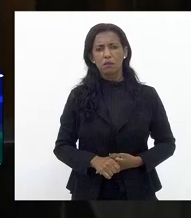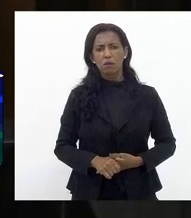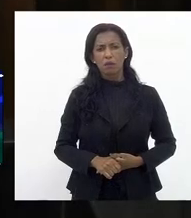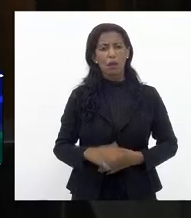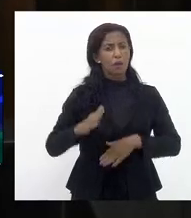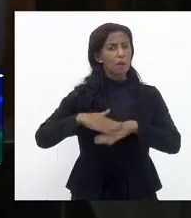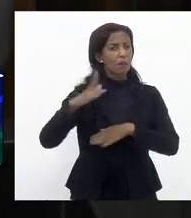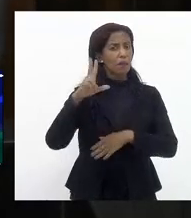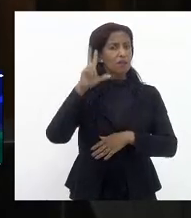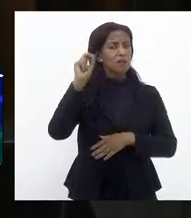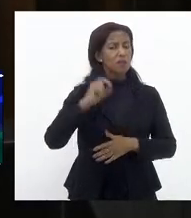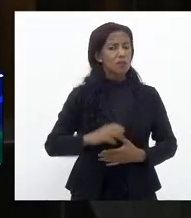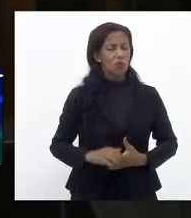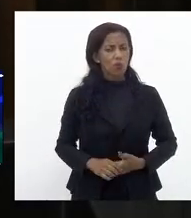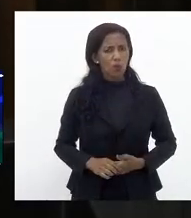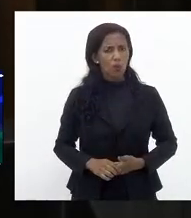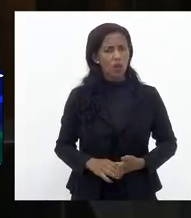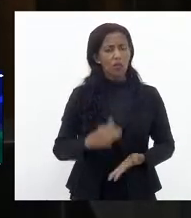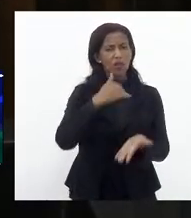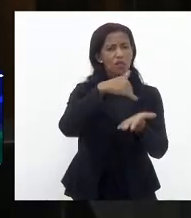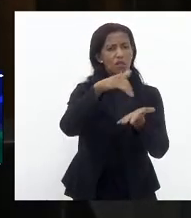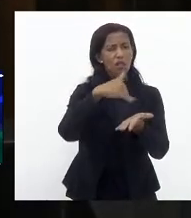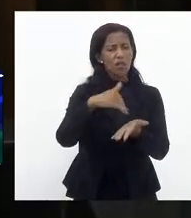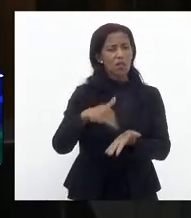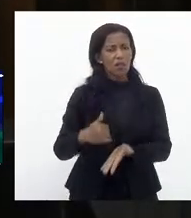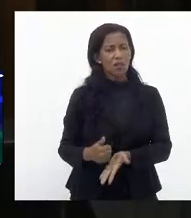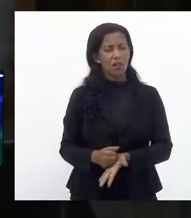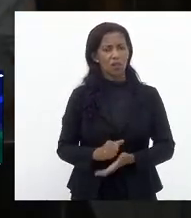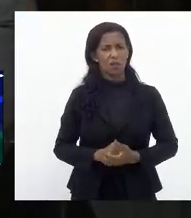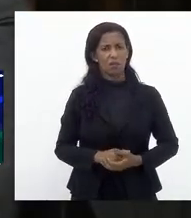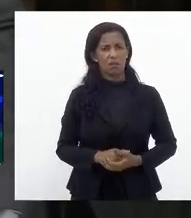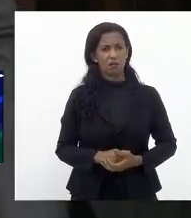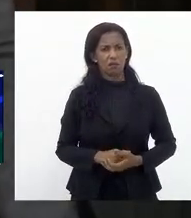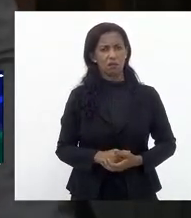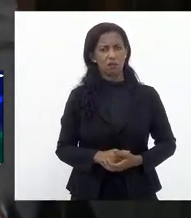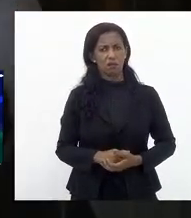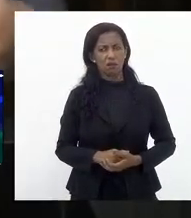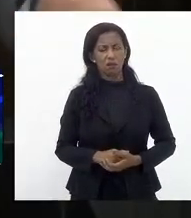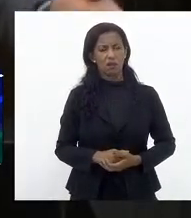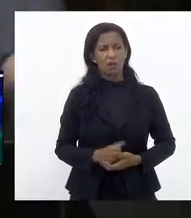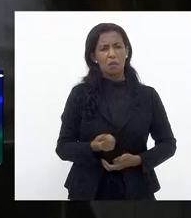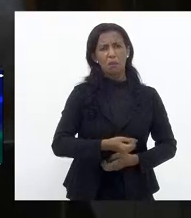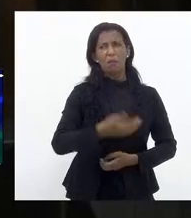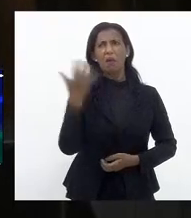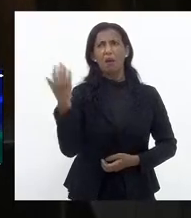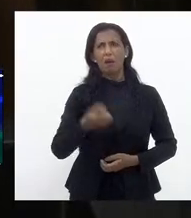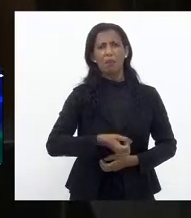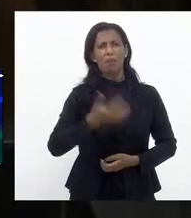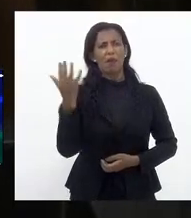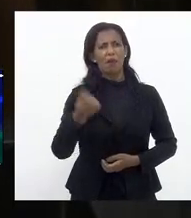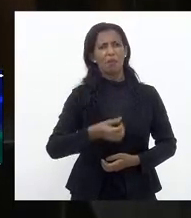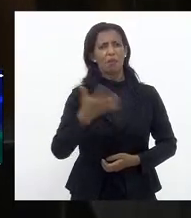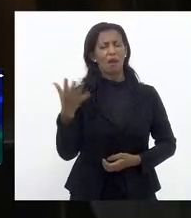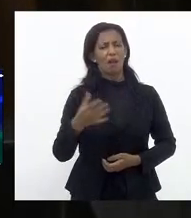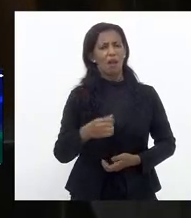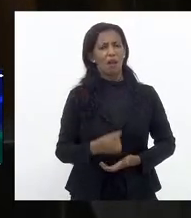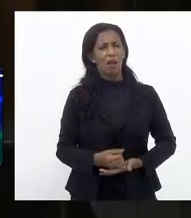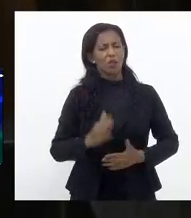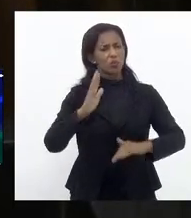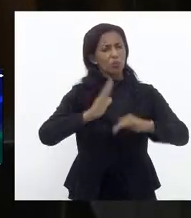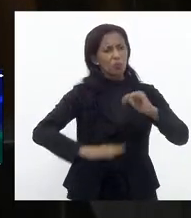Passam de 50 de cargos de secretarias e superintendências. Milhares e milhares de cargos comissionados sendo